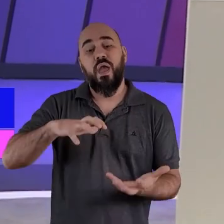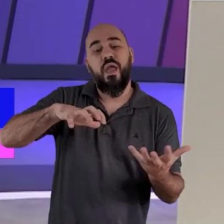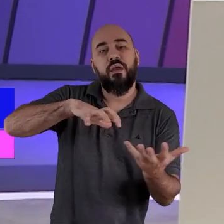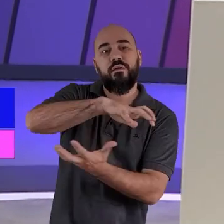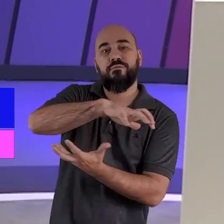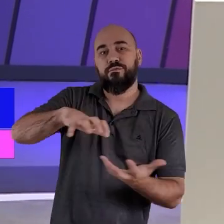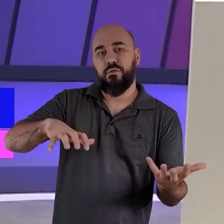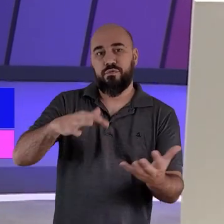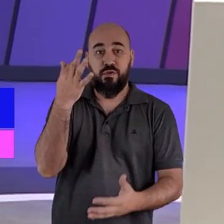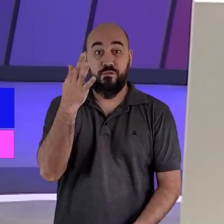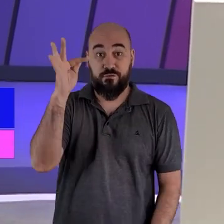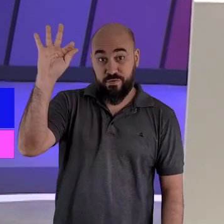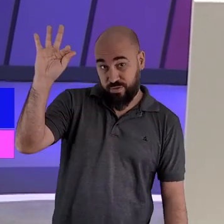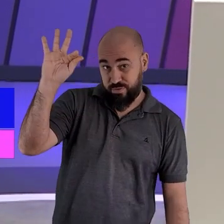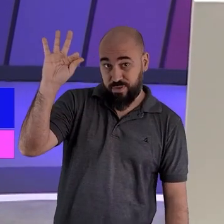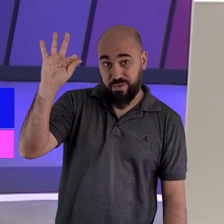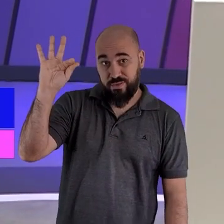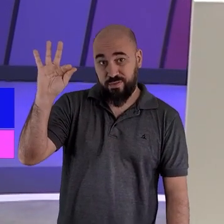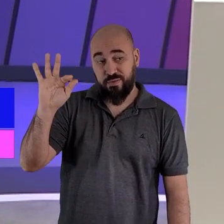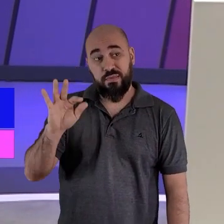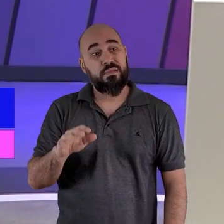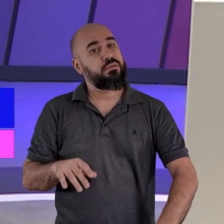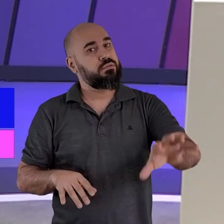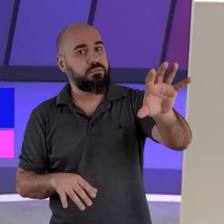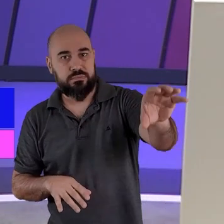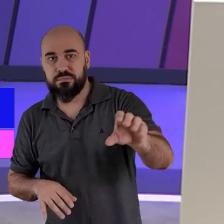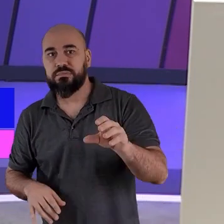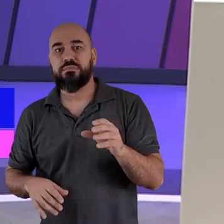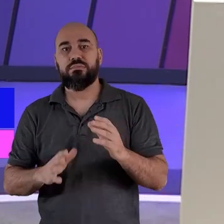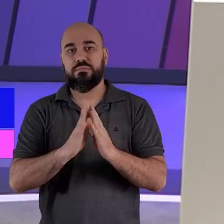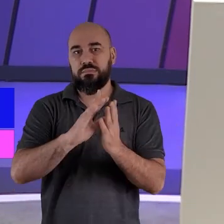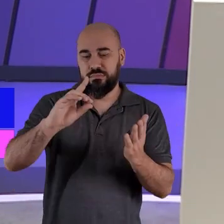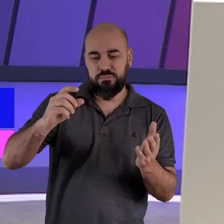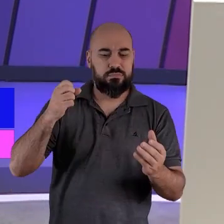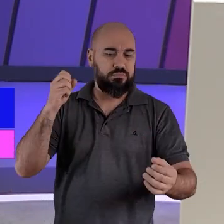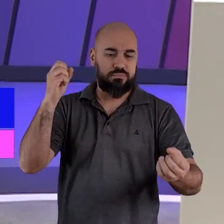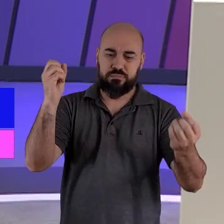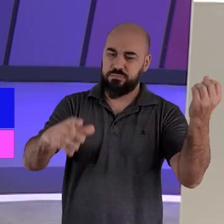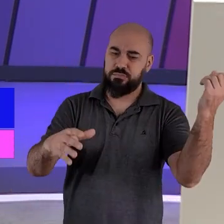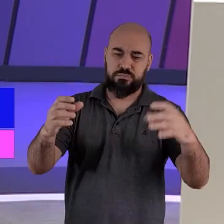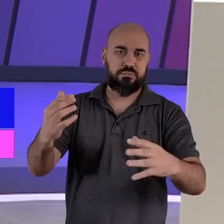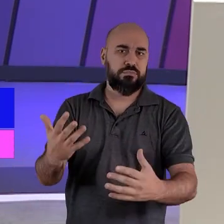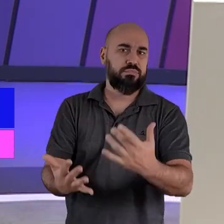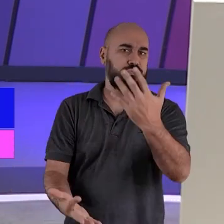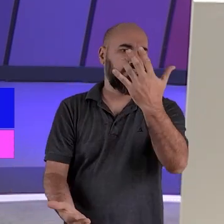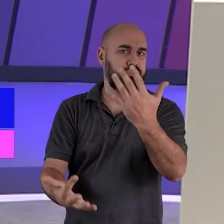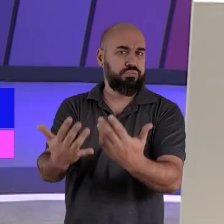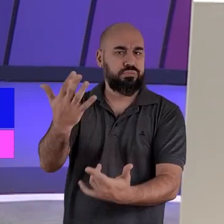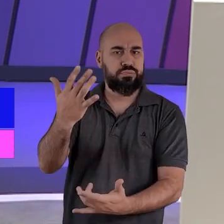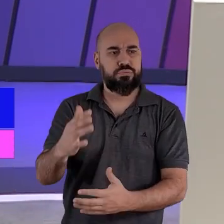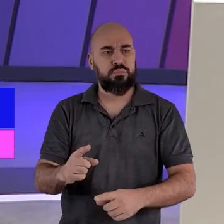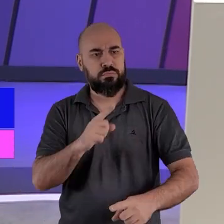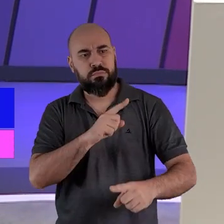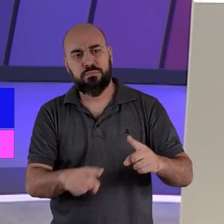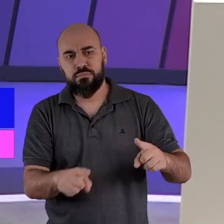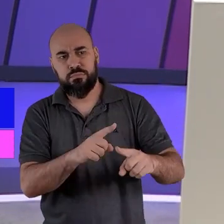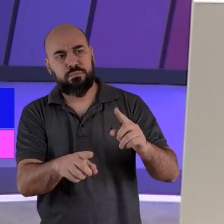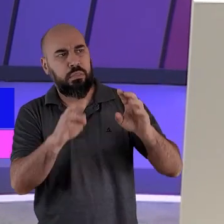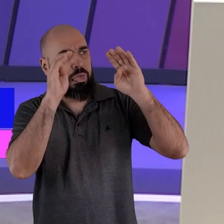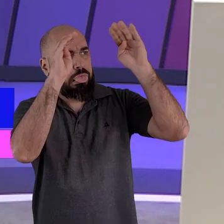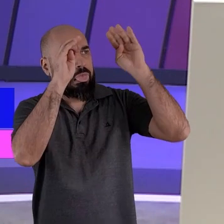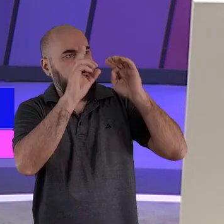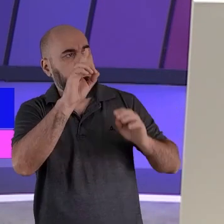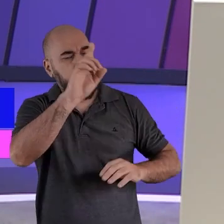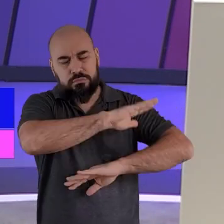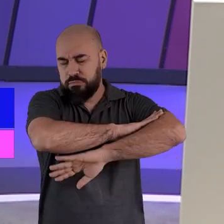fé, destruiu Bíblias, proibiu as pessoas de viverem de acordo com a verdade do Senhor. Mas foi